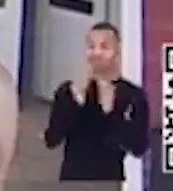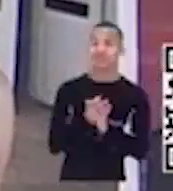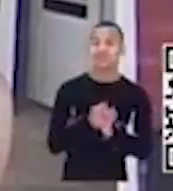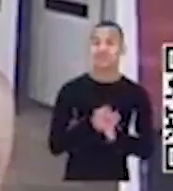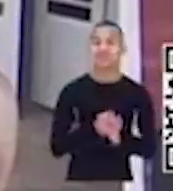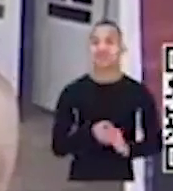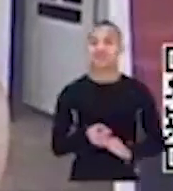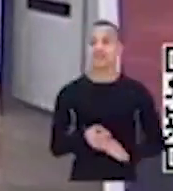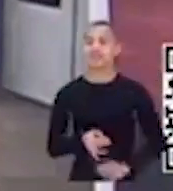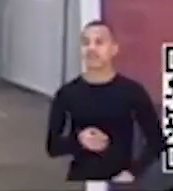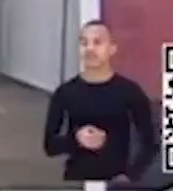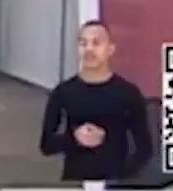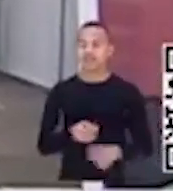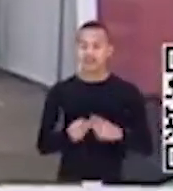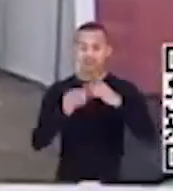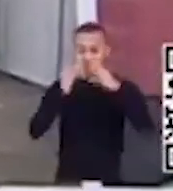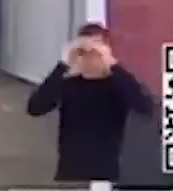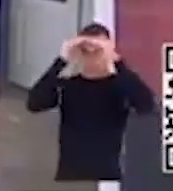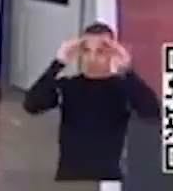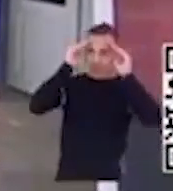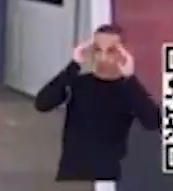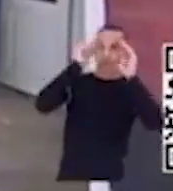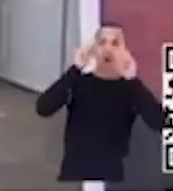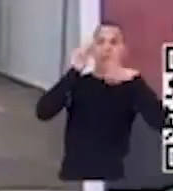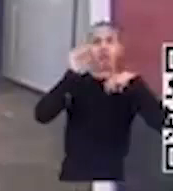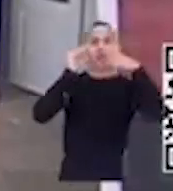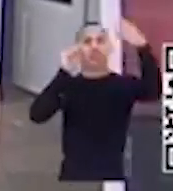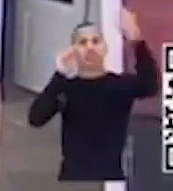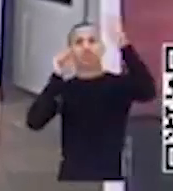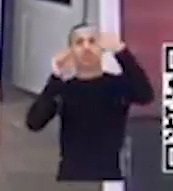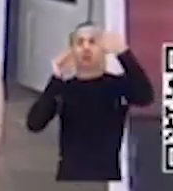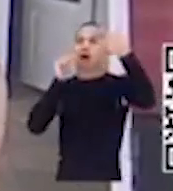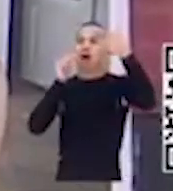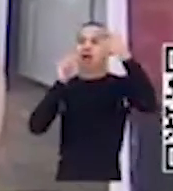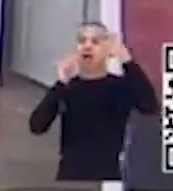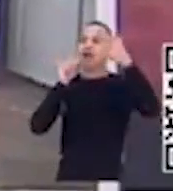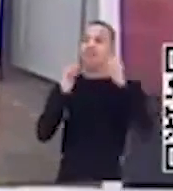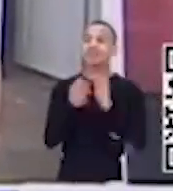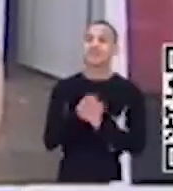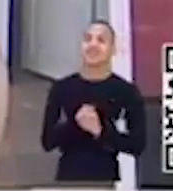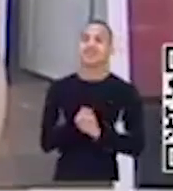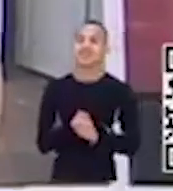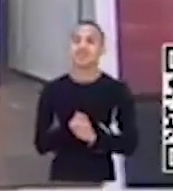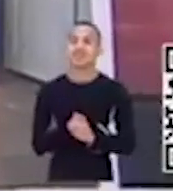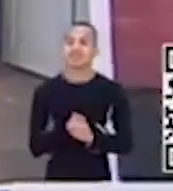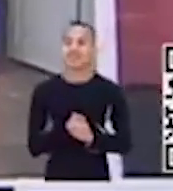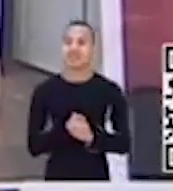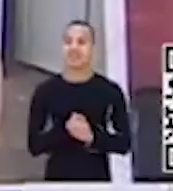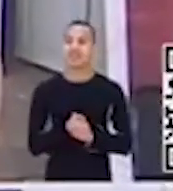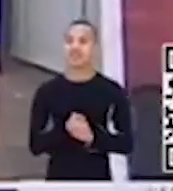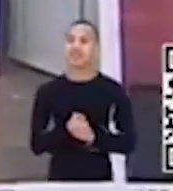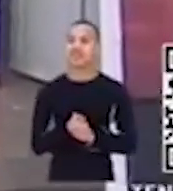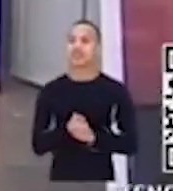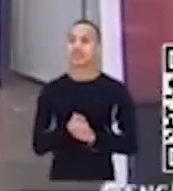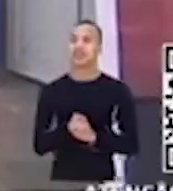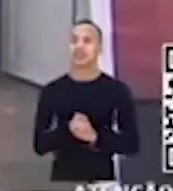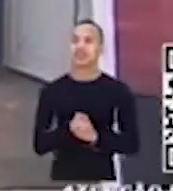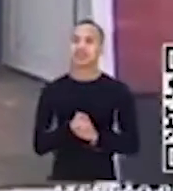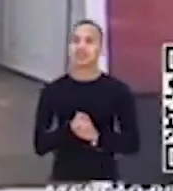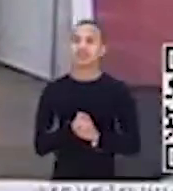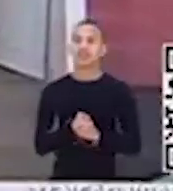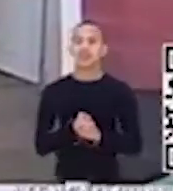Porque essa abazinha do boné é pra tampar o sol. O Luiz vai me explicar isso depois. Por que o corintiano usa o boné pra